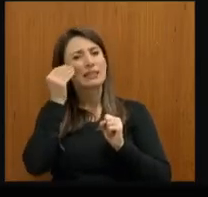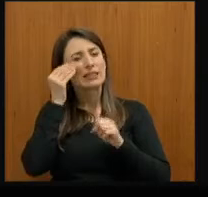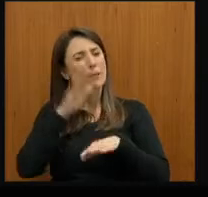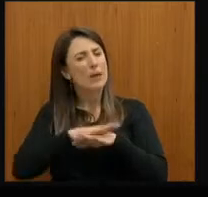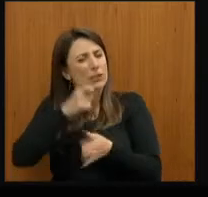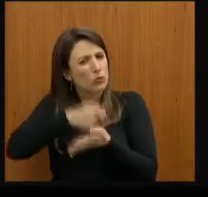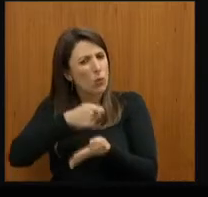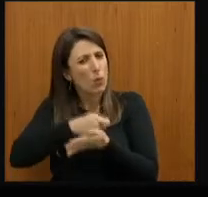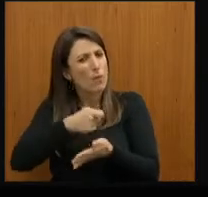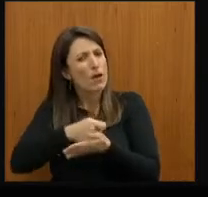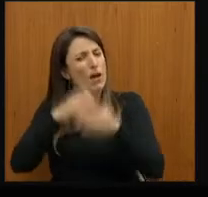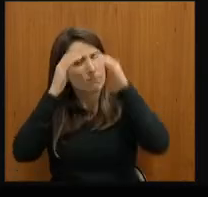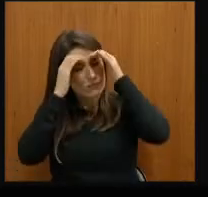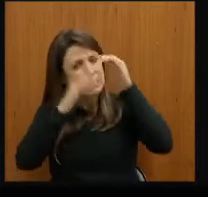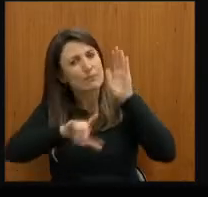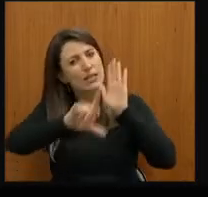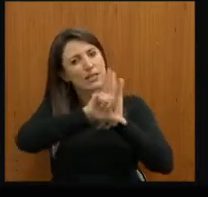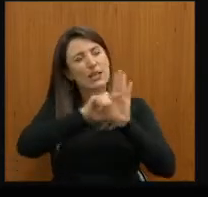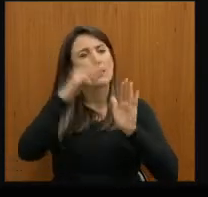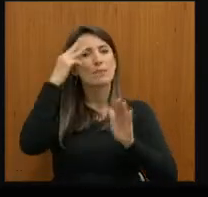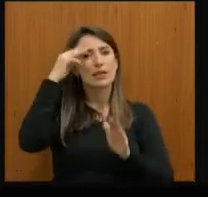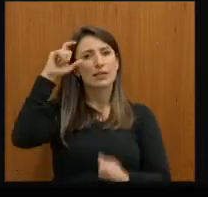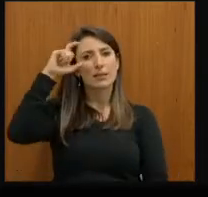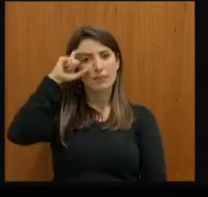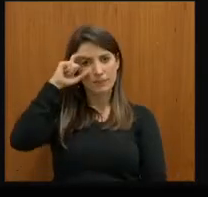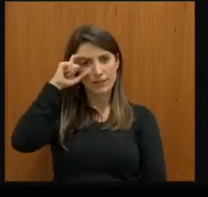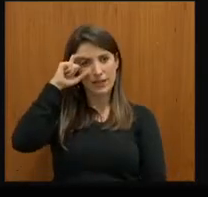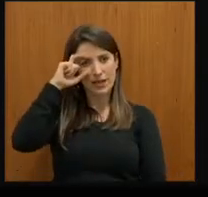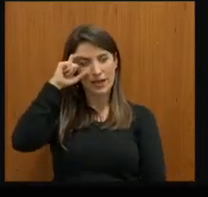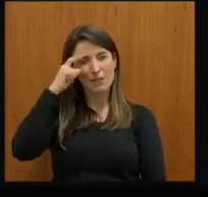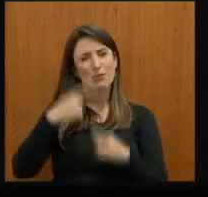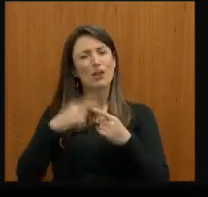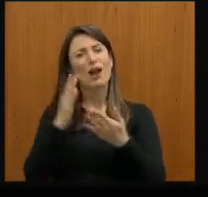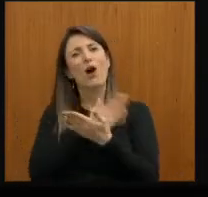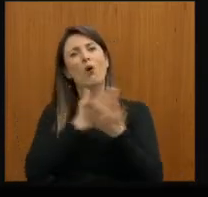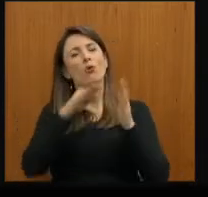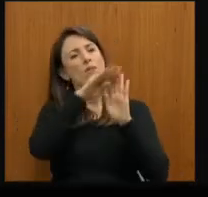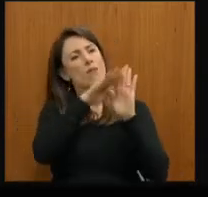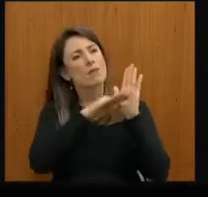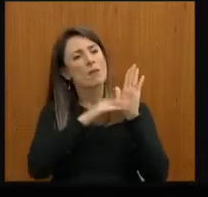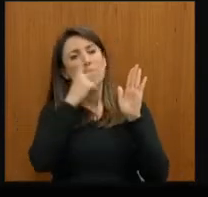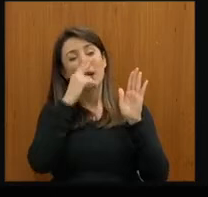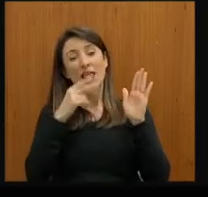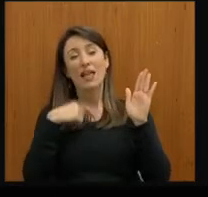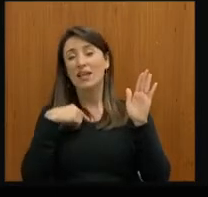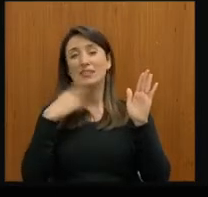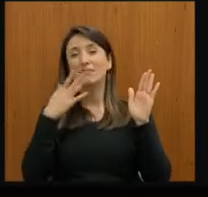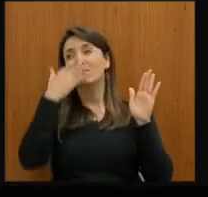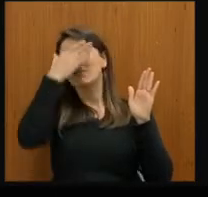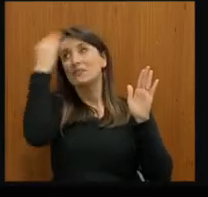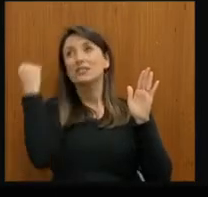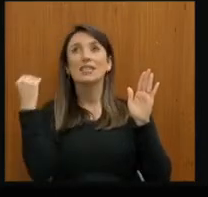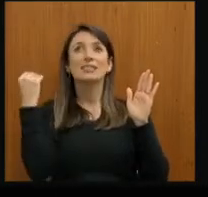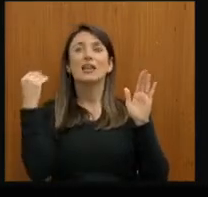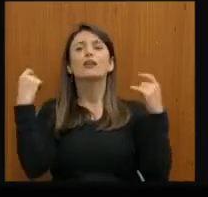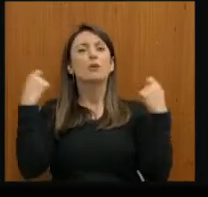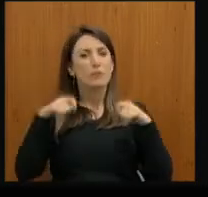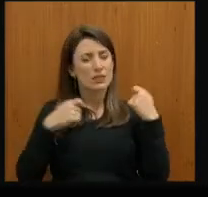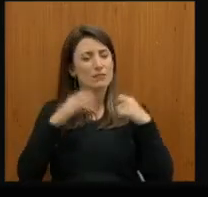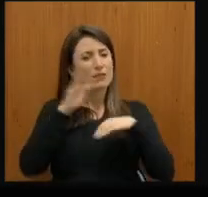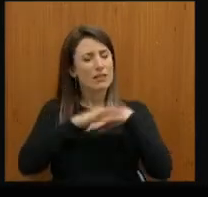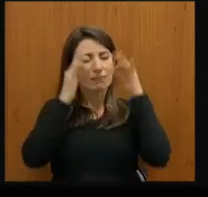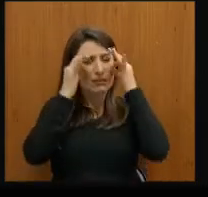Penha na nos aspectos que ela está mais esquecida mesmo de prevenção né de políticas